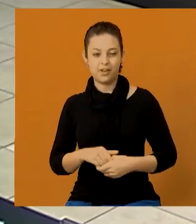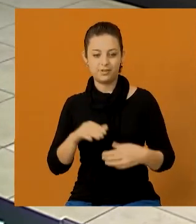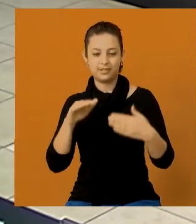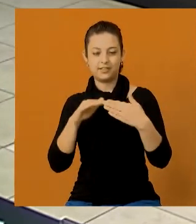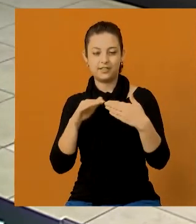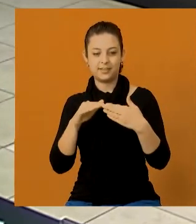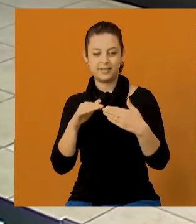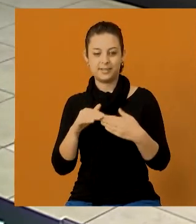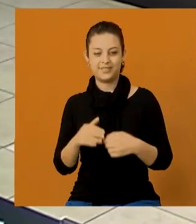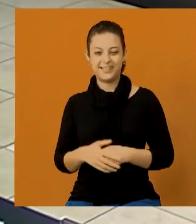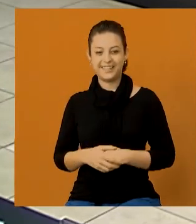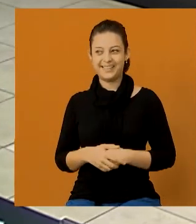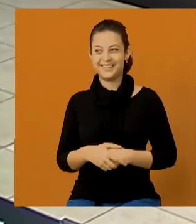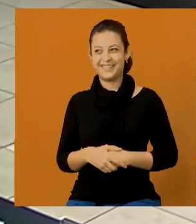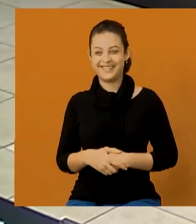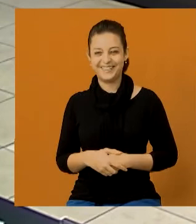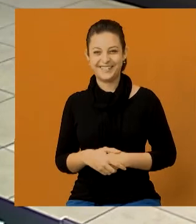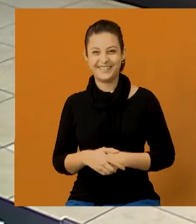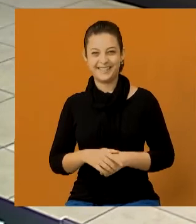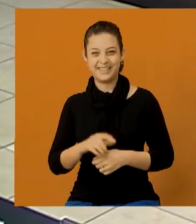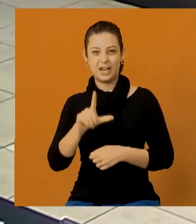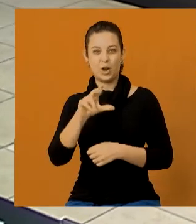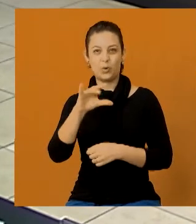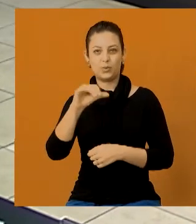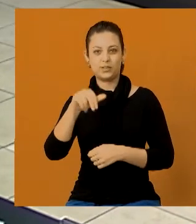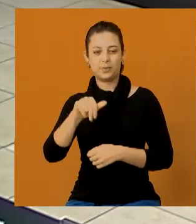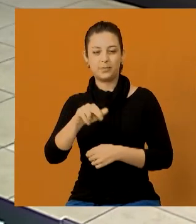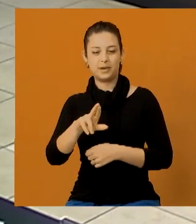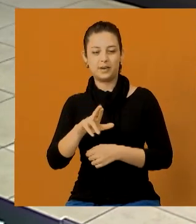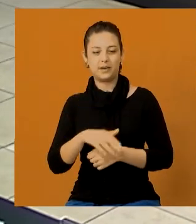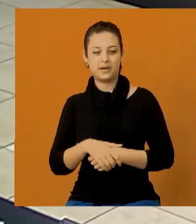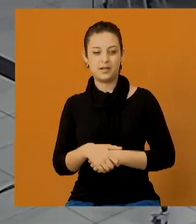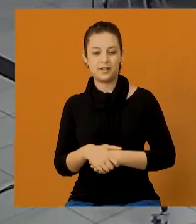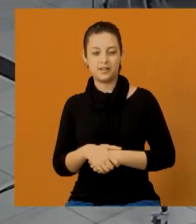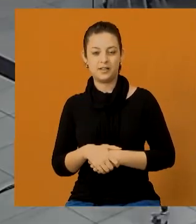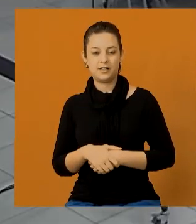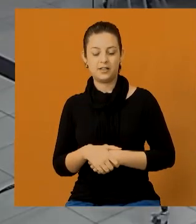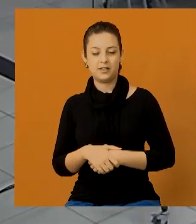Favorável. Como vota vereadora Lucimar Ponciano?